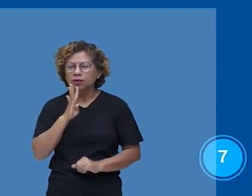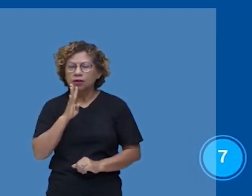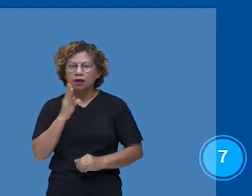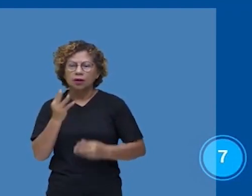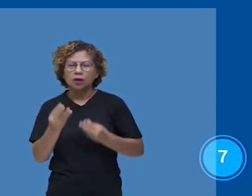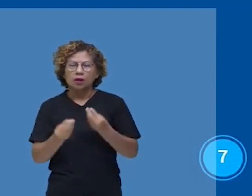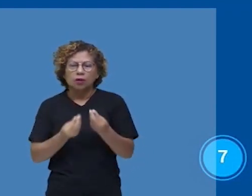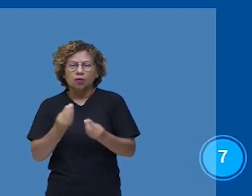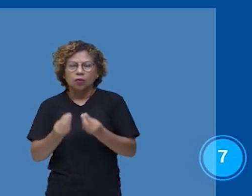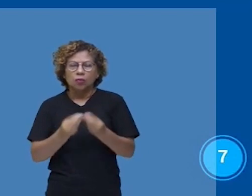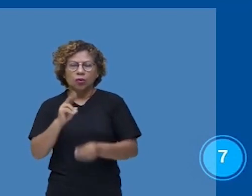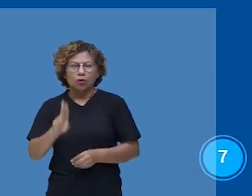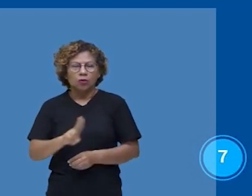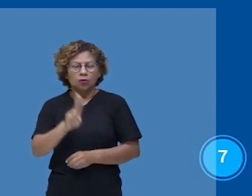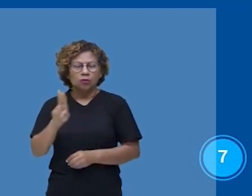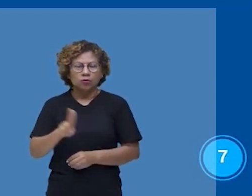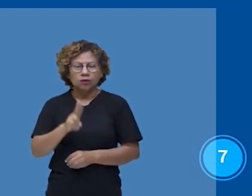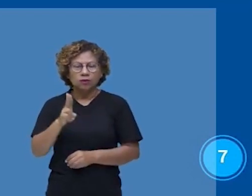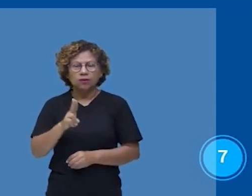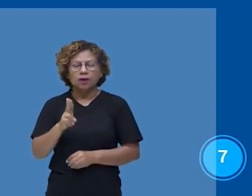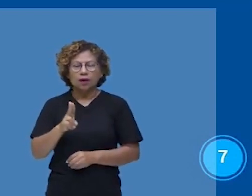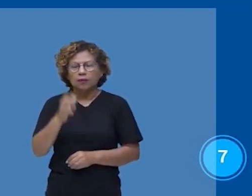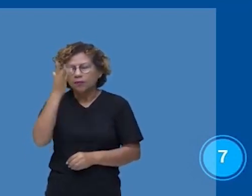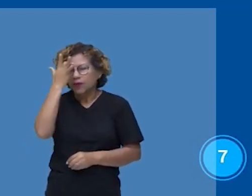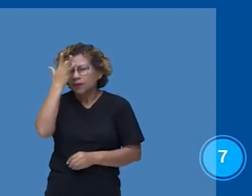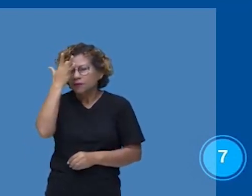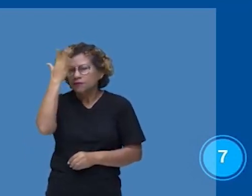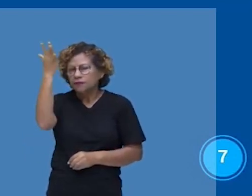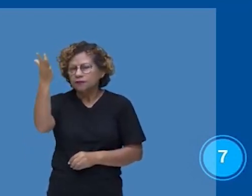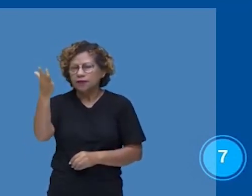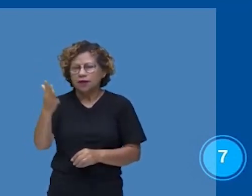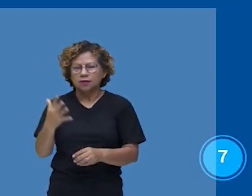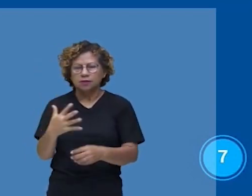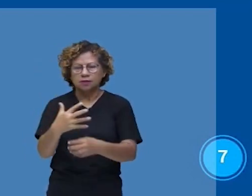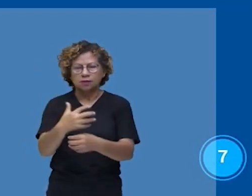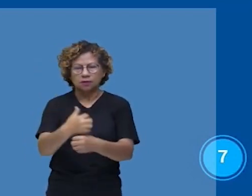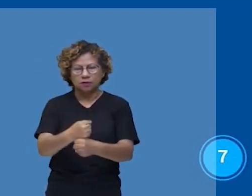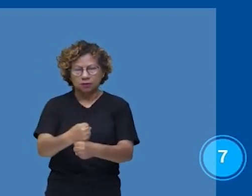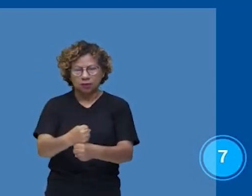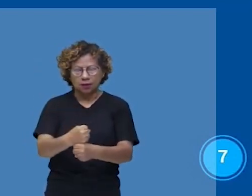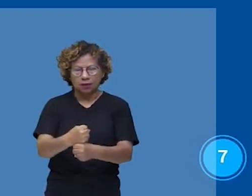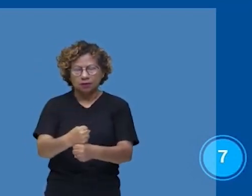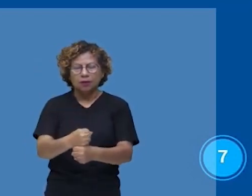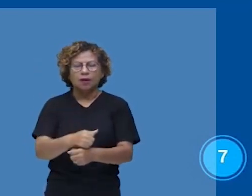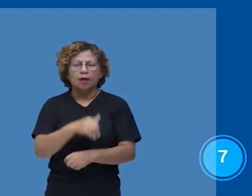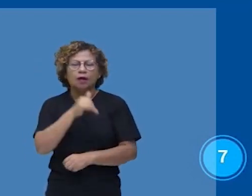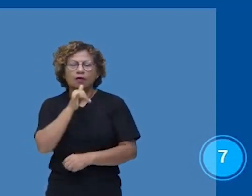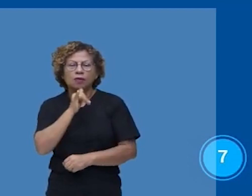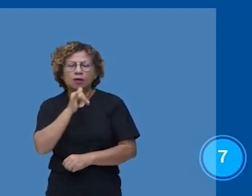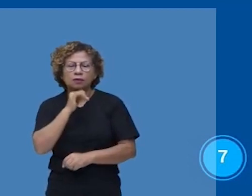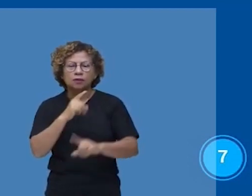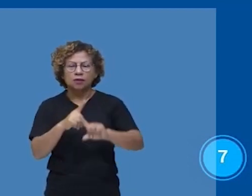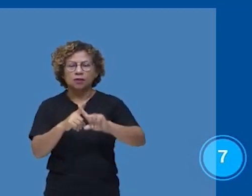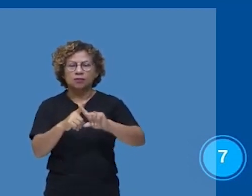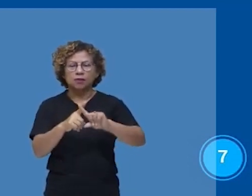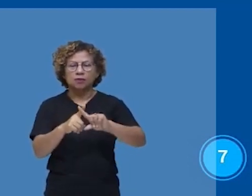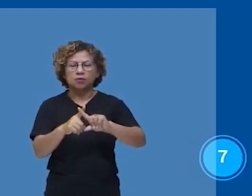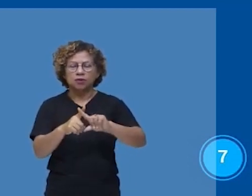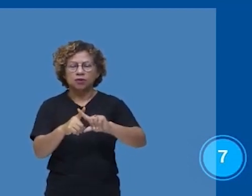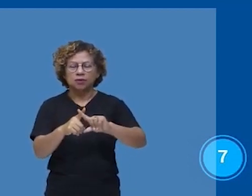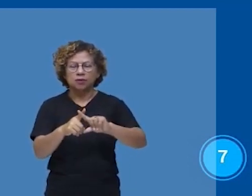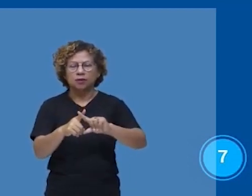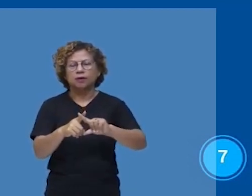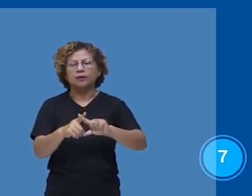que nós utilizamos para facilitar essa resolução de cálculos. E no caso da multiplicação, aí não tem jeito, é claro que a gente vai ter